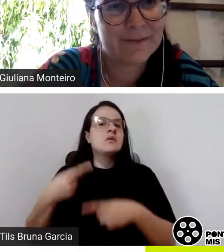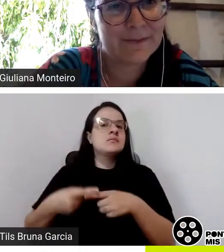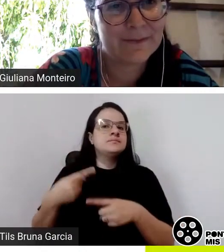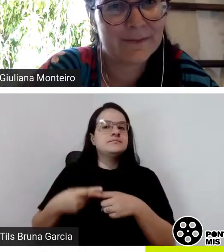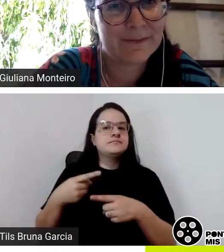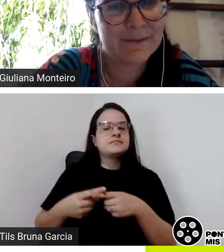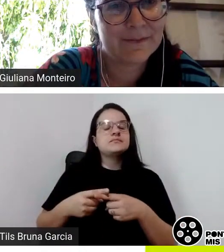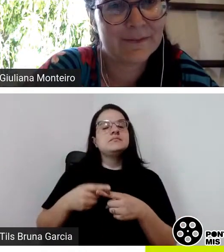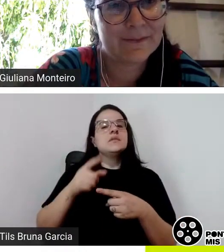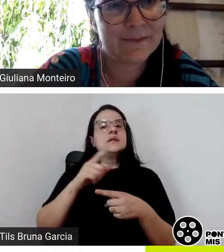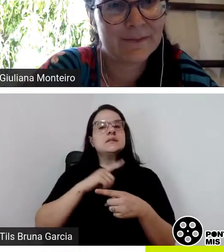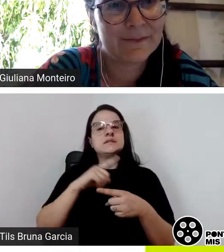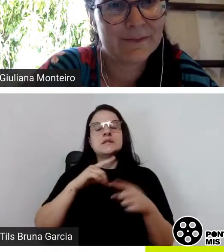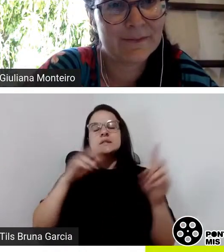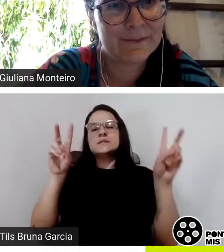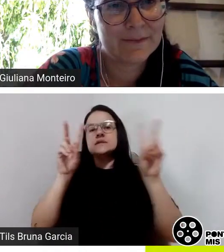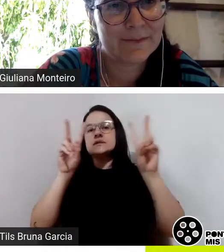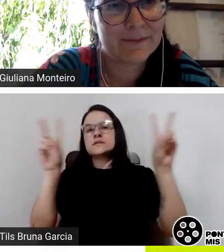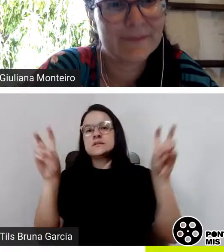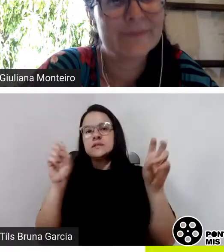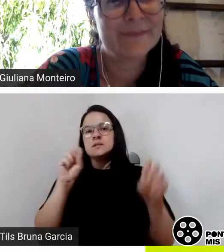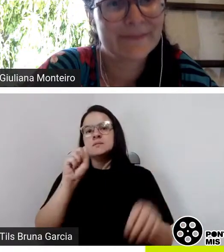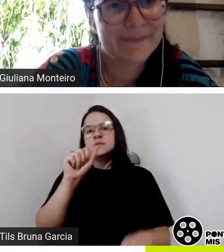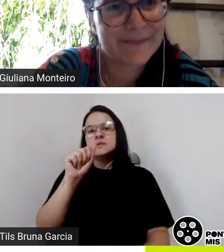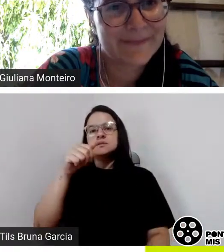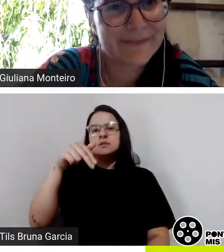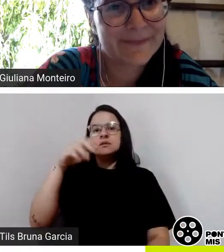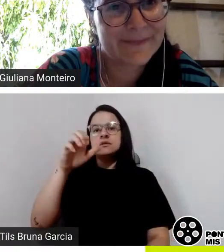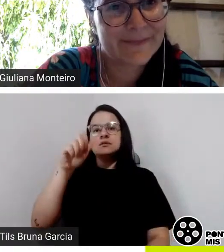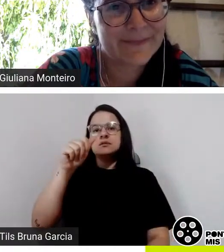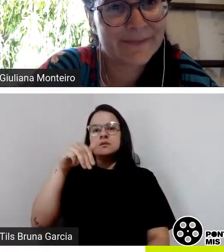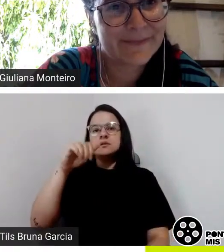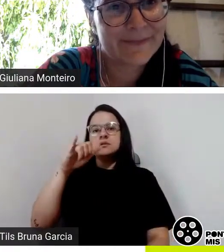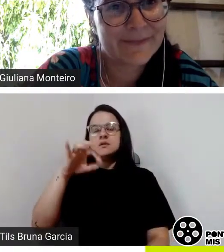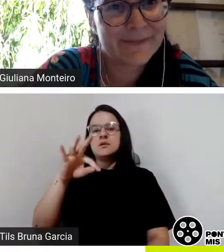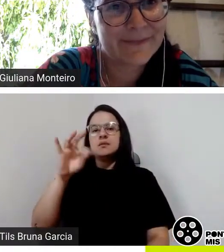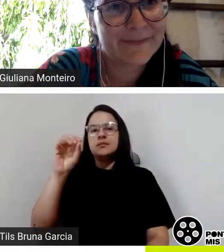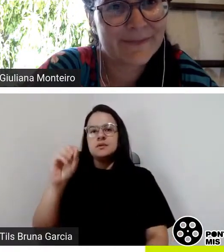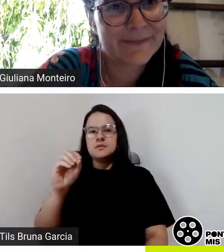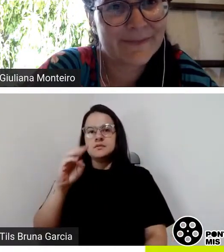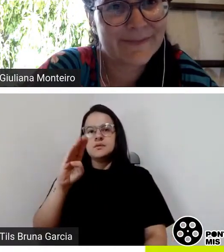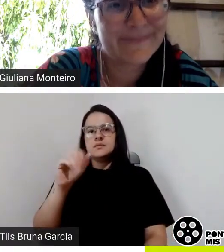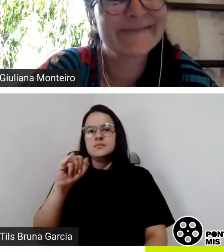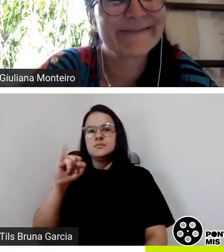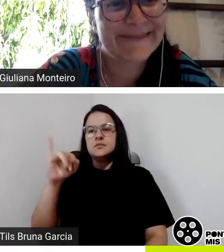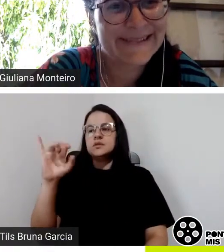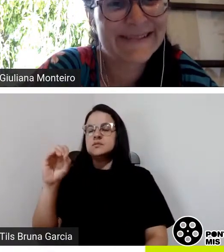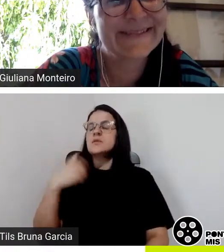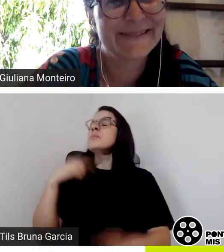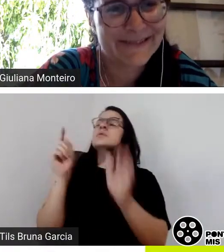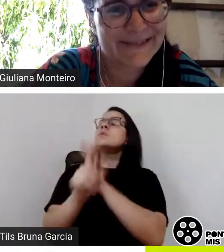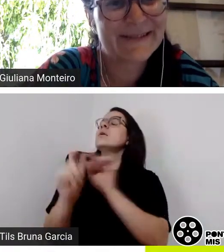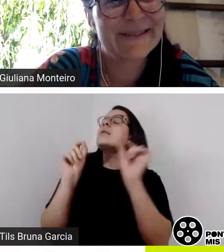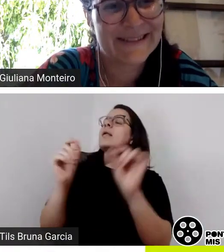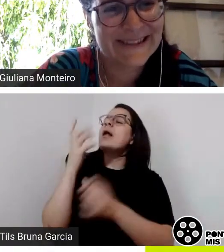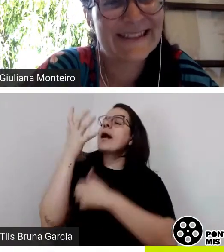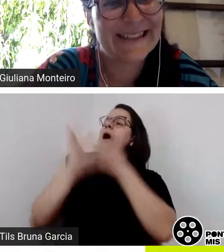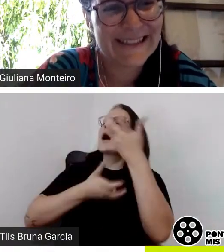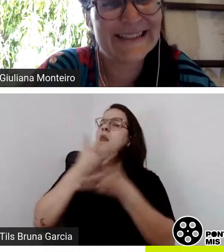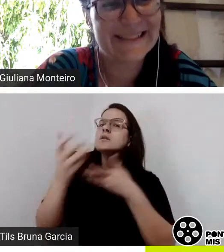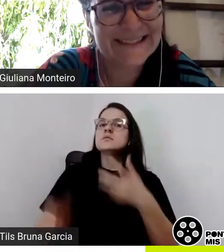passei saneamento básico em Bento Gonçalves, teve muita gente que veio me perguntar quem é aquela cantora maravilhosa. Eu disse,